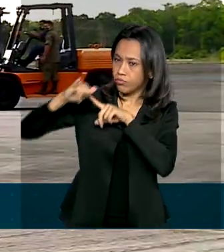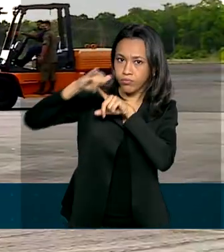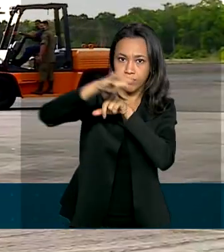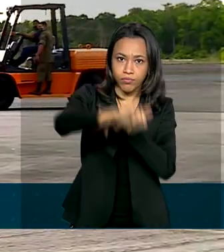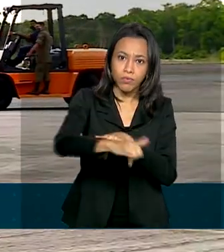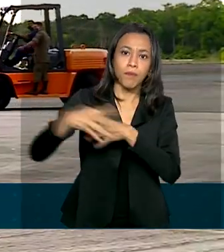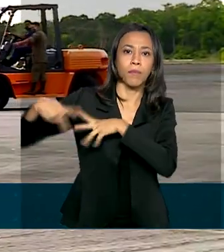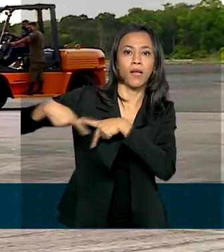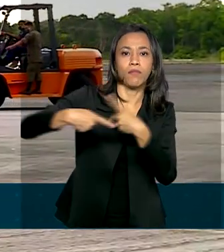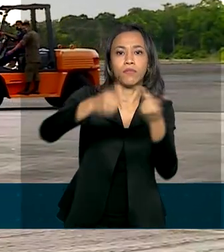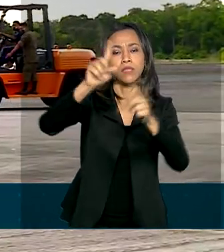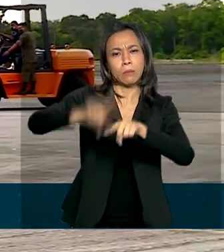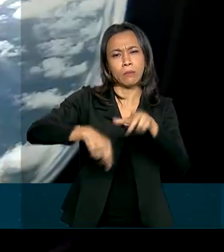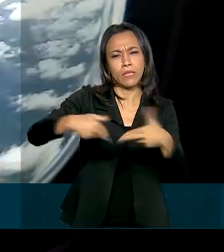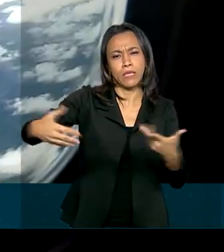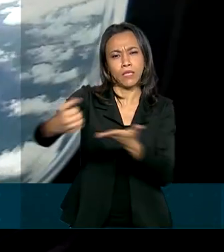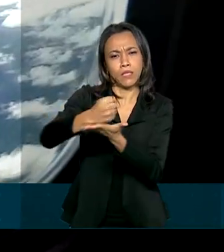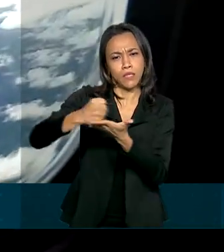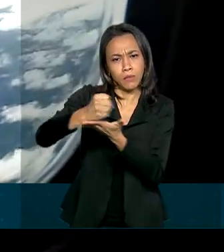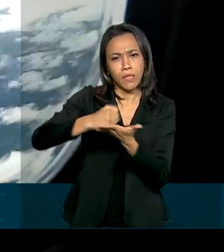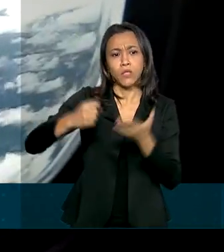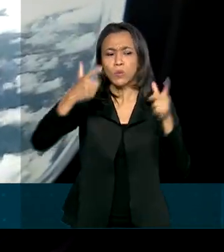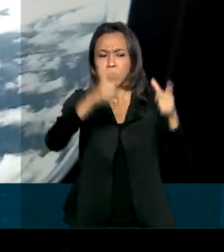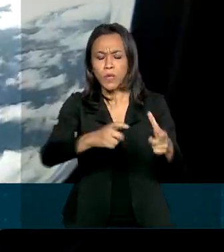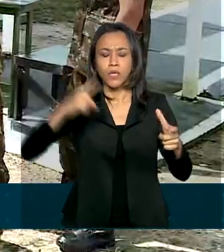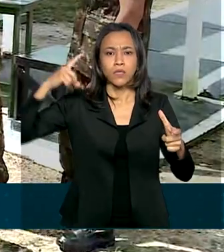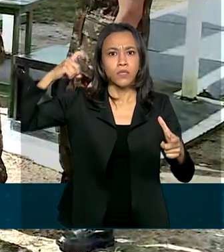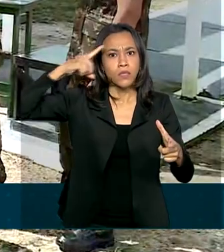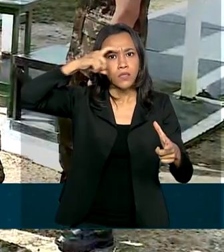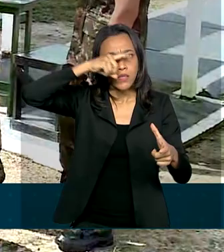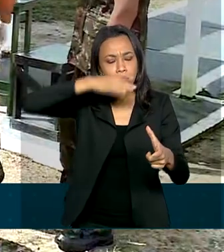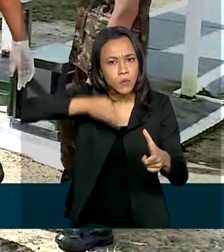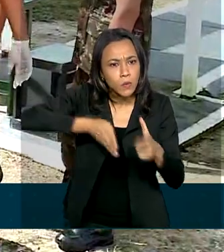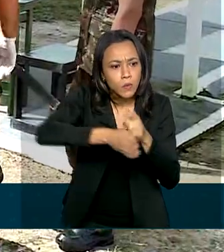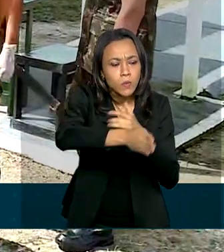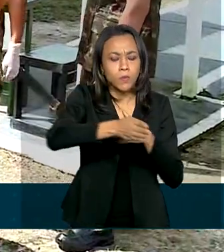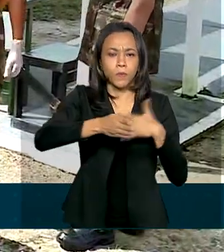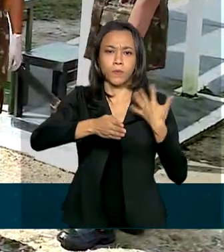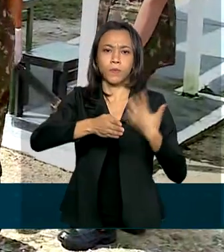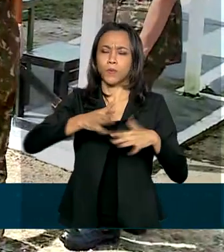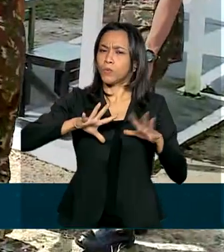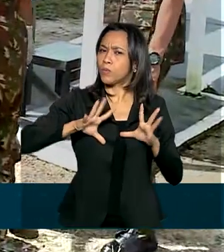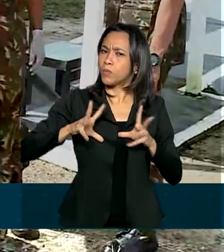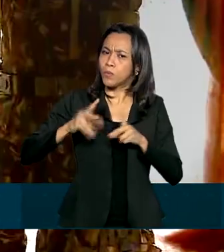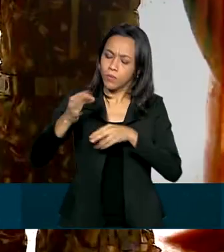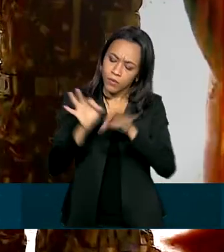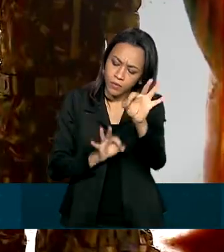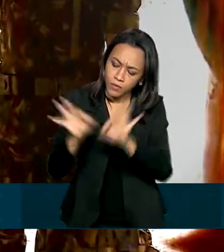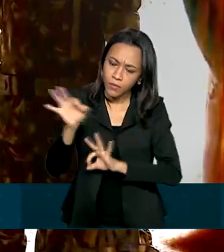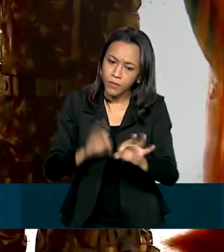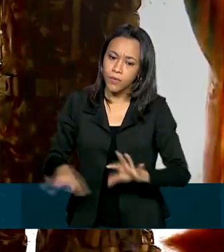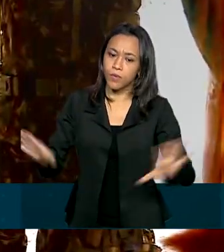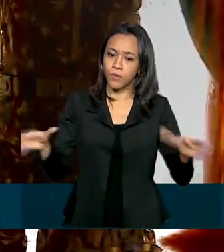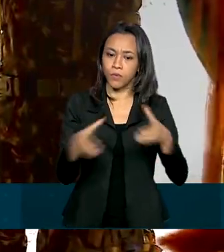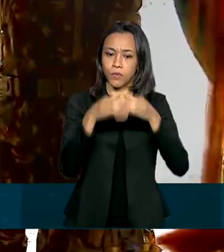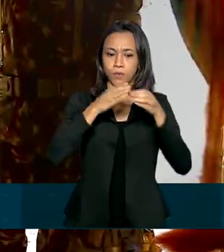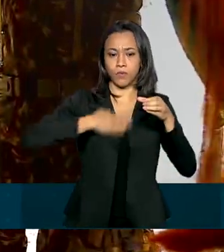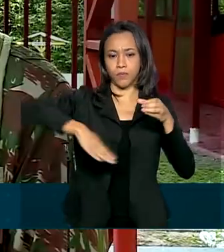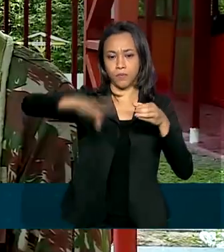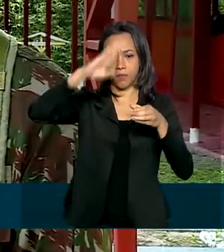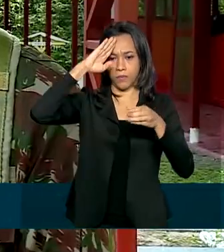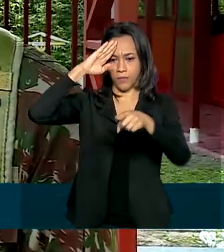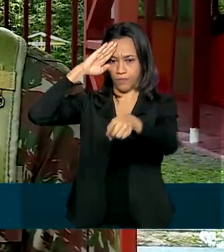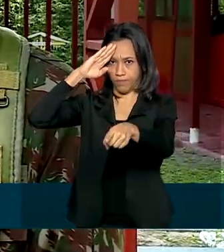e insumos médicos para o local, de difícil acesso. Toda a organização é feita pela 2ª Brigada de Infantaria de